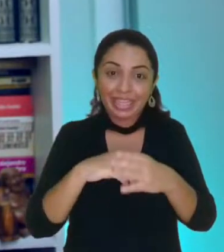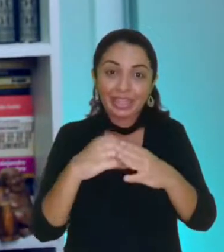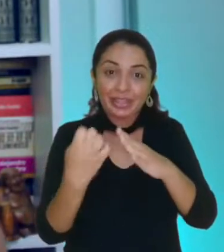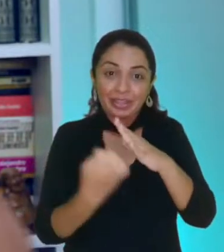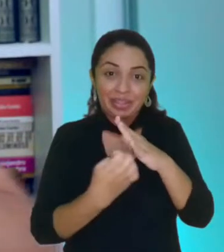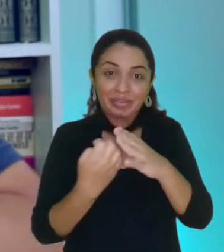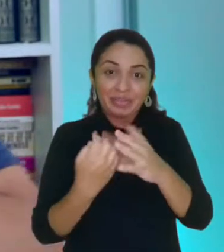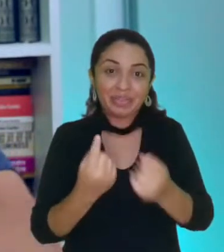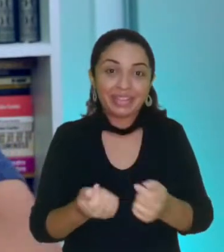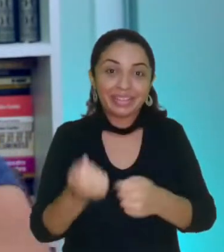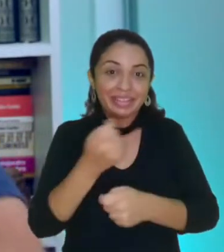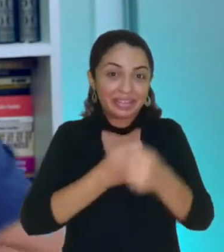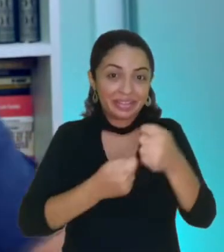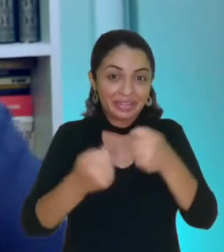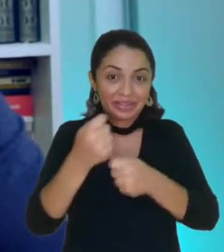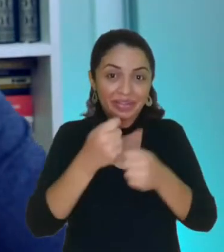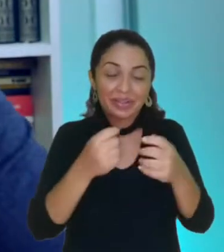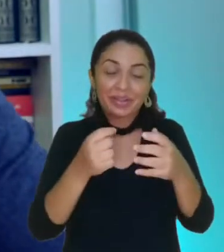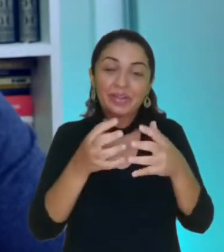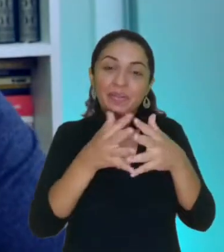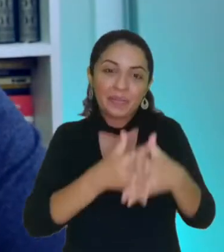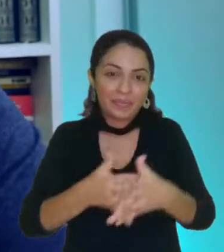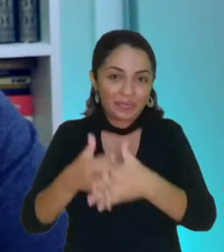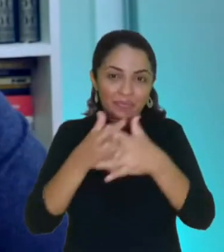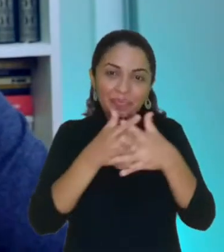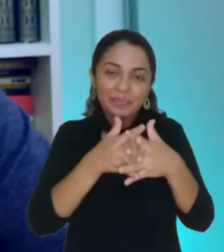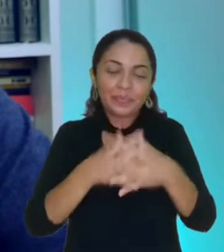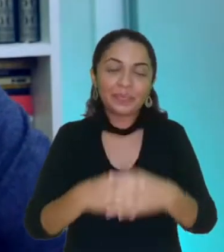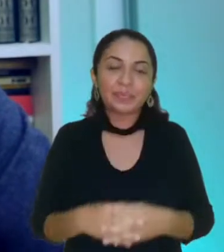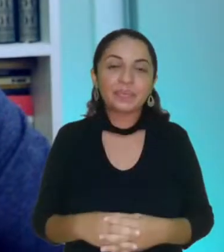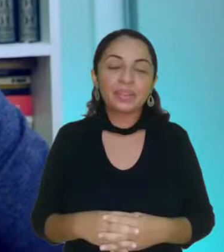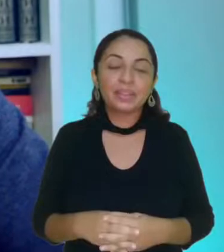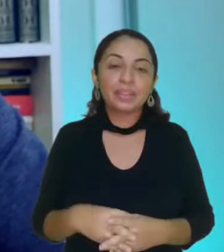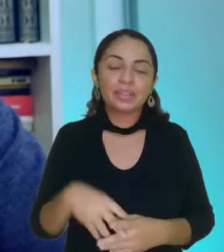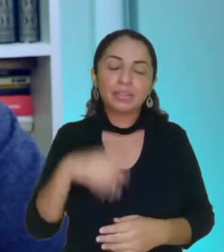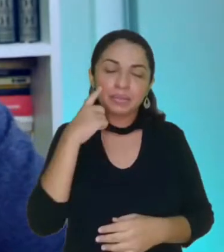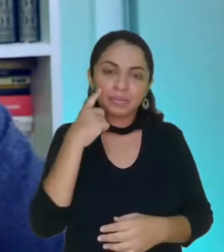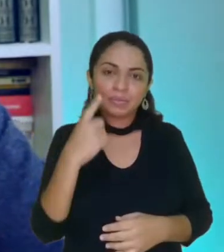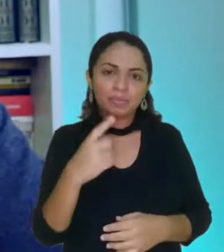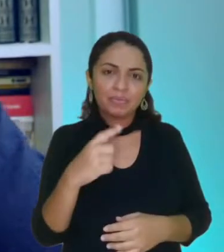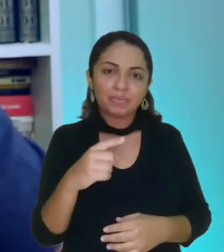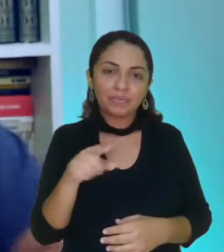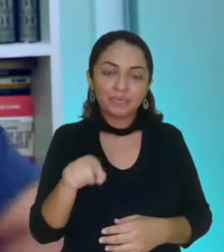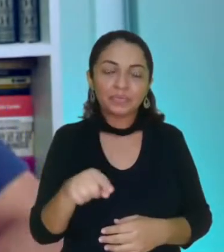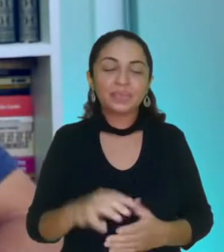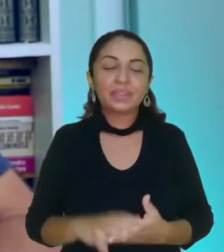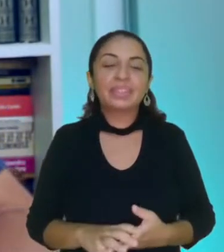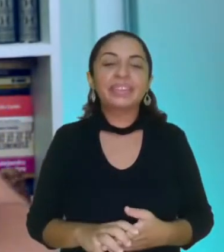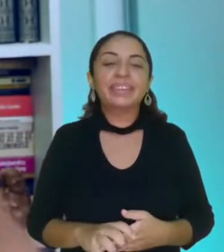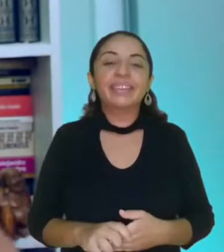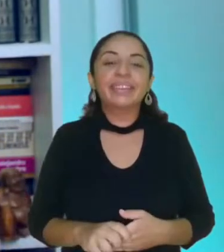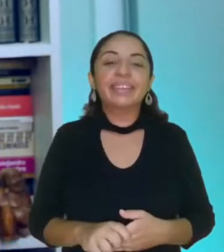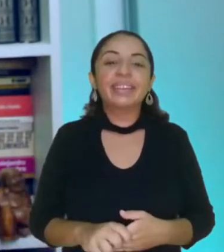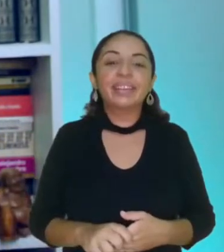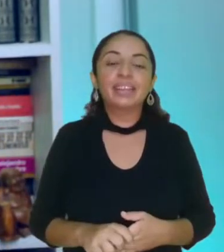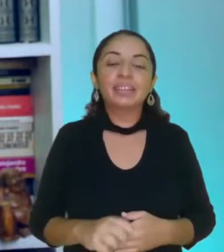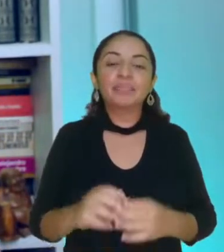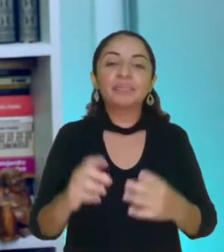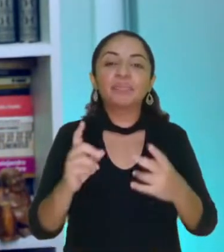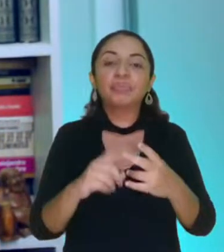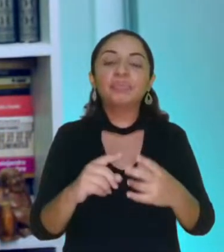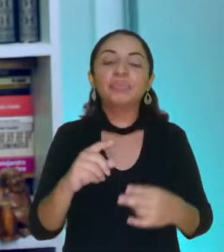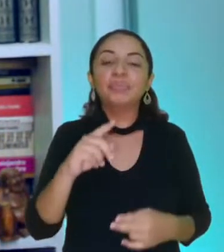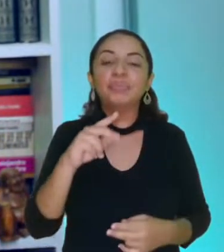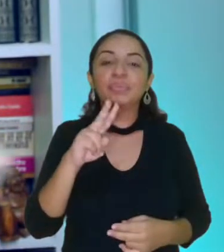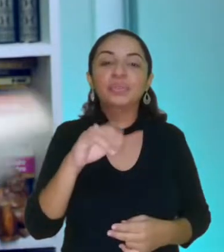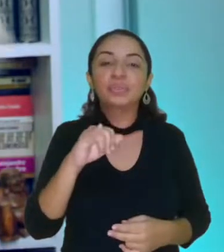supercapitalismo. Muito legal, muito interessante. Vou formando a pilha aqui, ó. Não sei se vai aparecer aí, mas vou deixando aqui. Vic